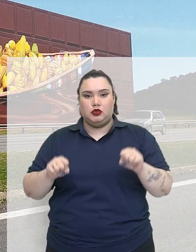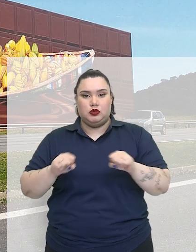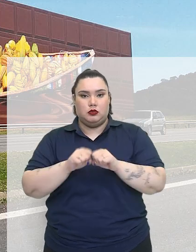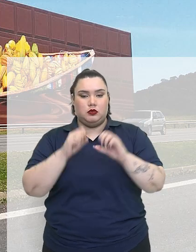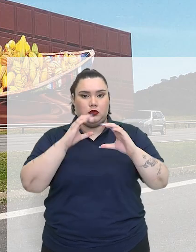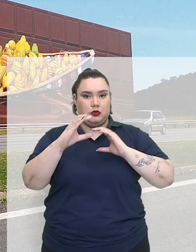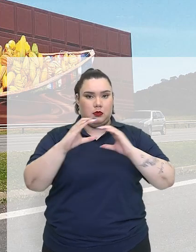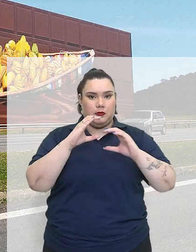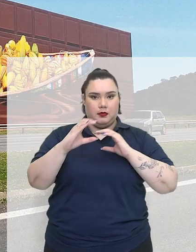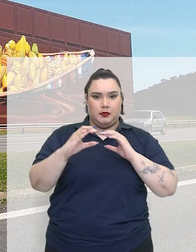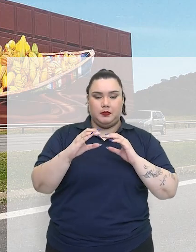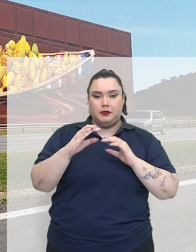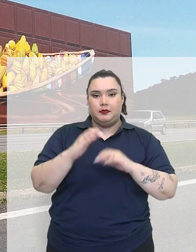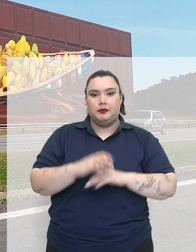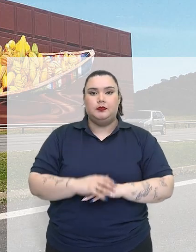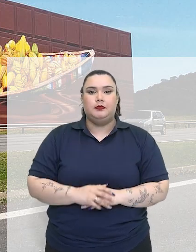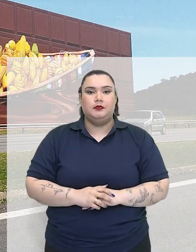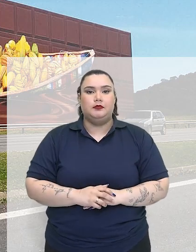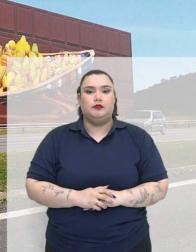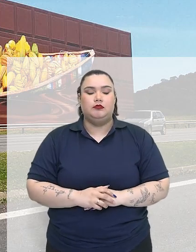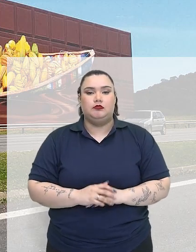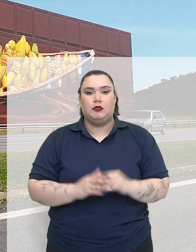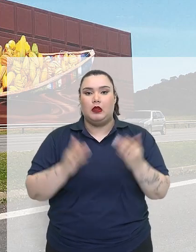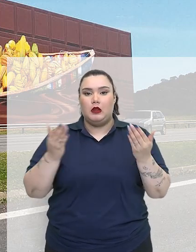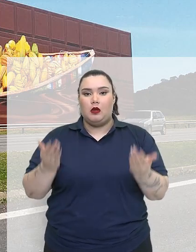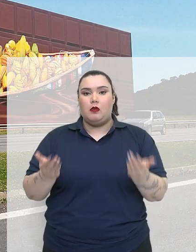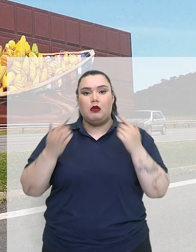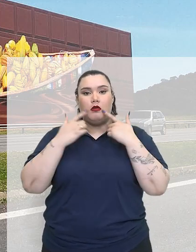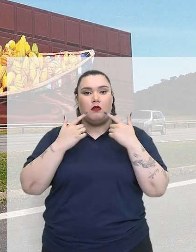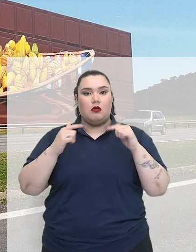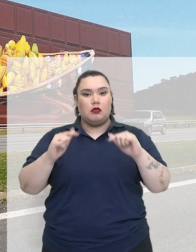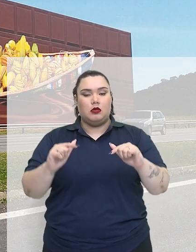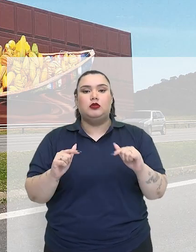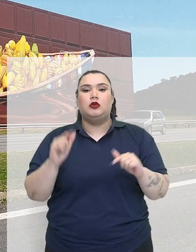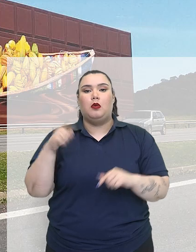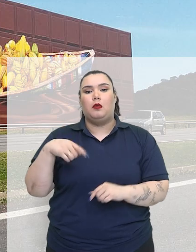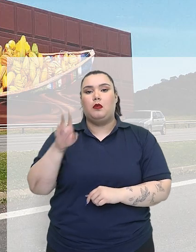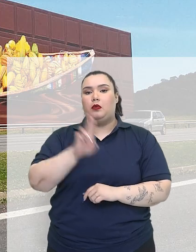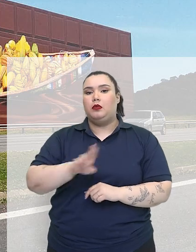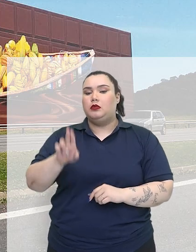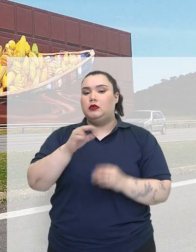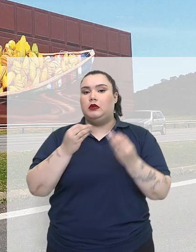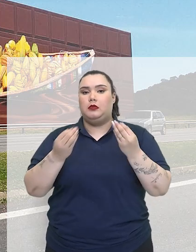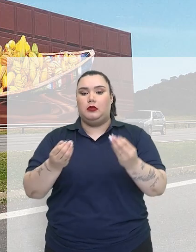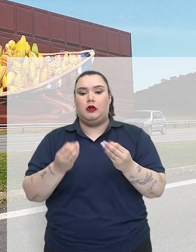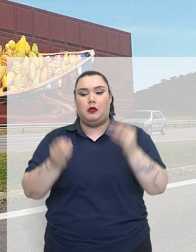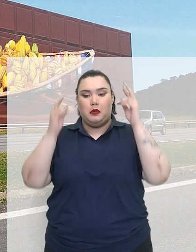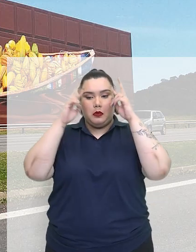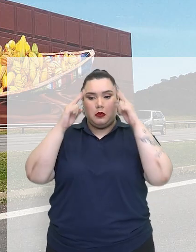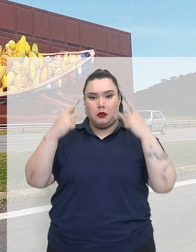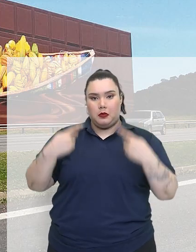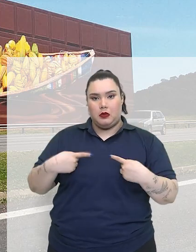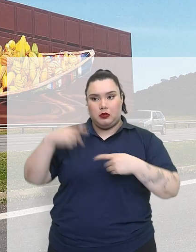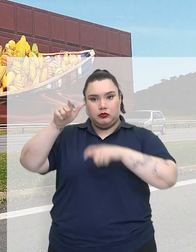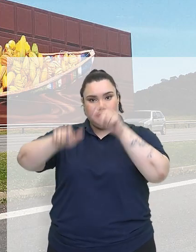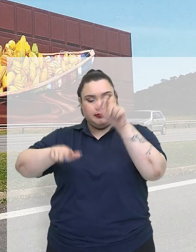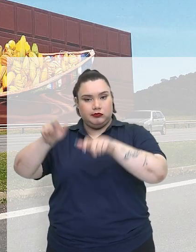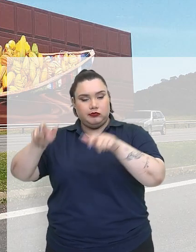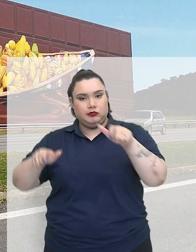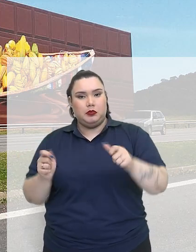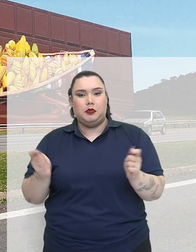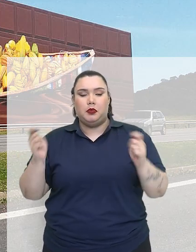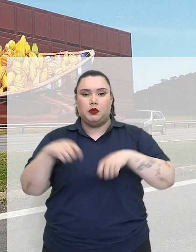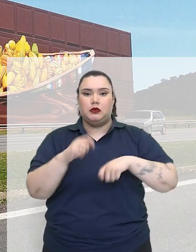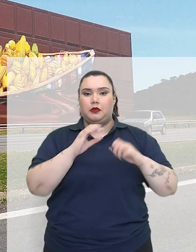sistemas comunicativos. Então, a linguagem ela serve, né, para que os seres humanos, né,